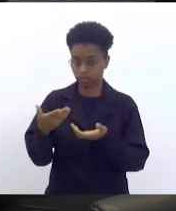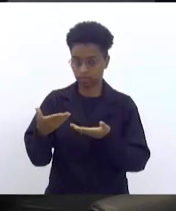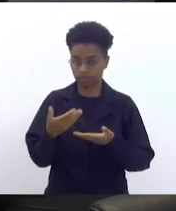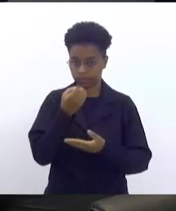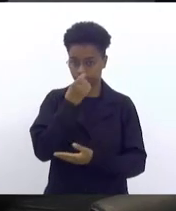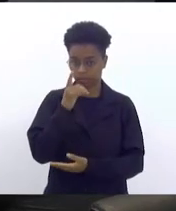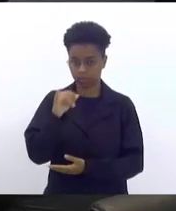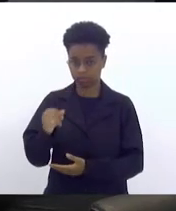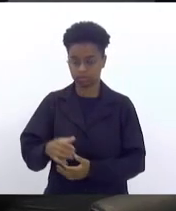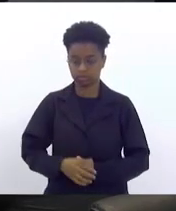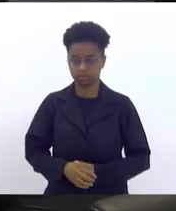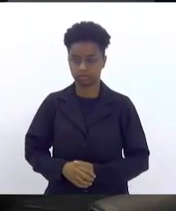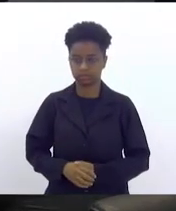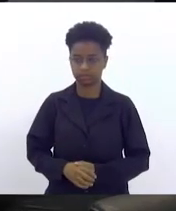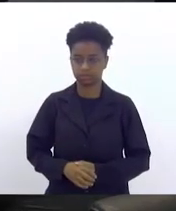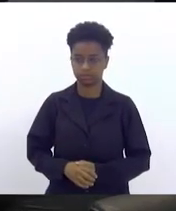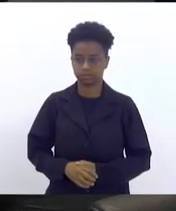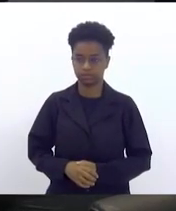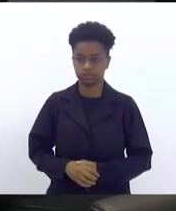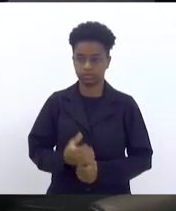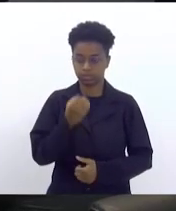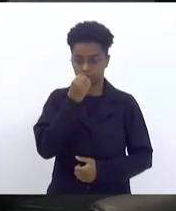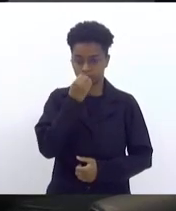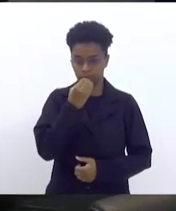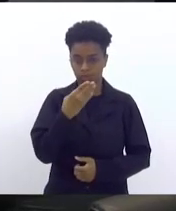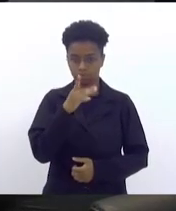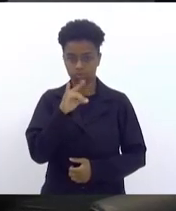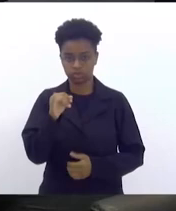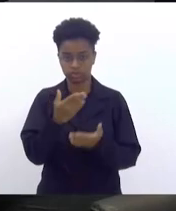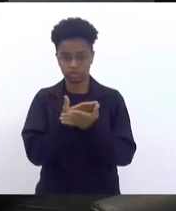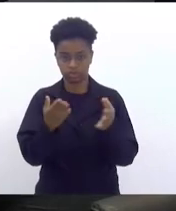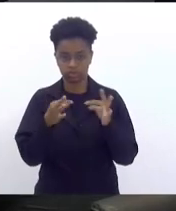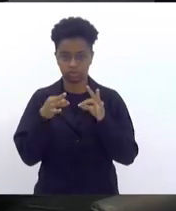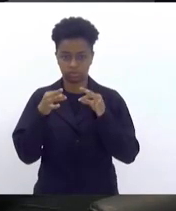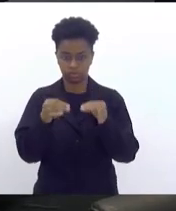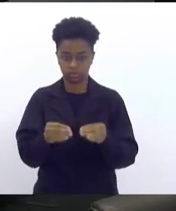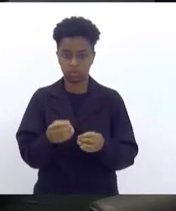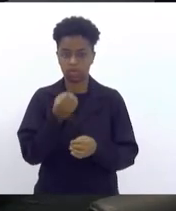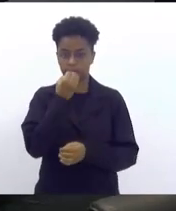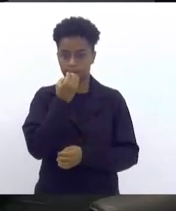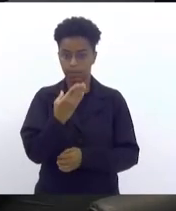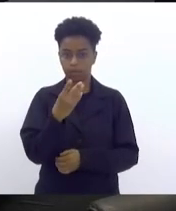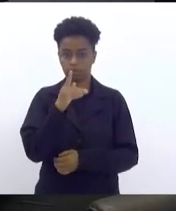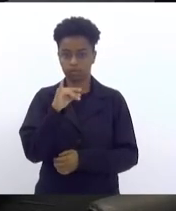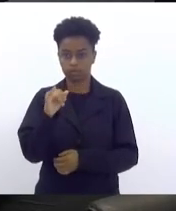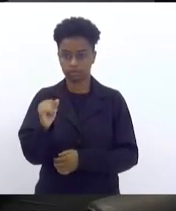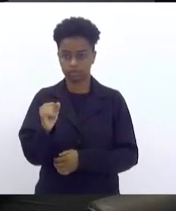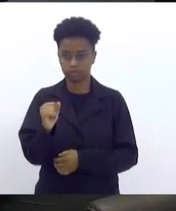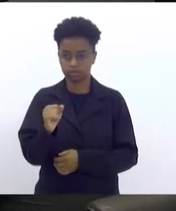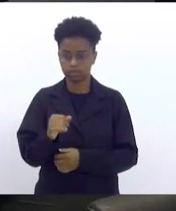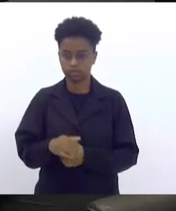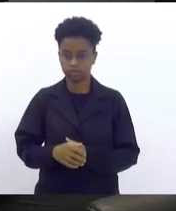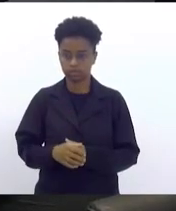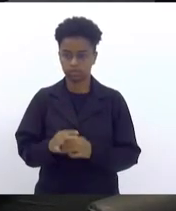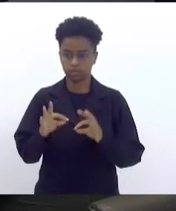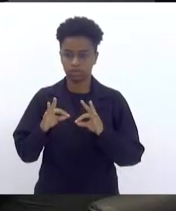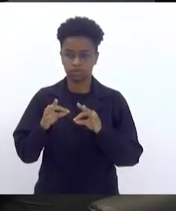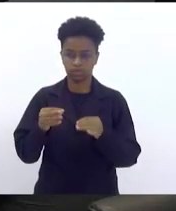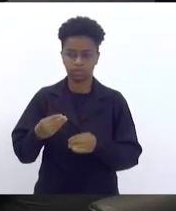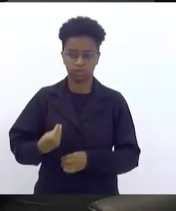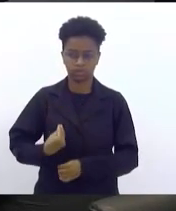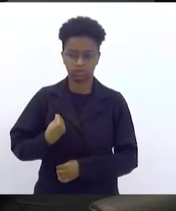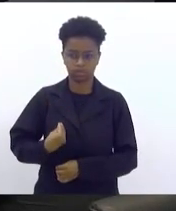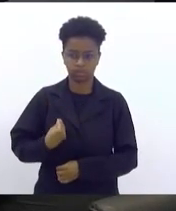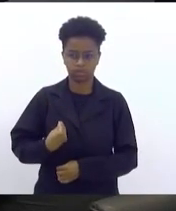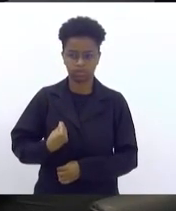dia Bom dia a todos bom dia a todos os presentes primeiramente eu